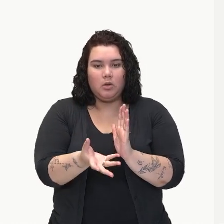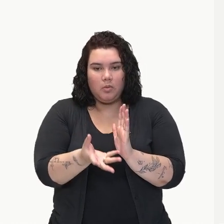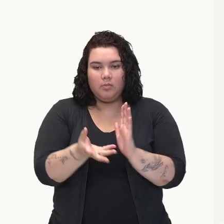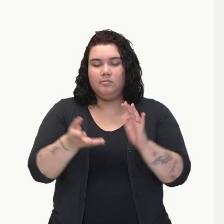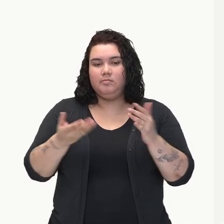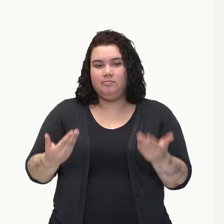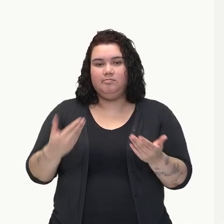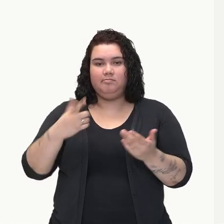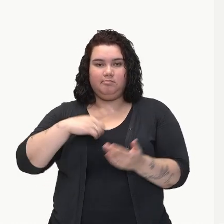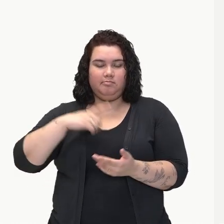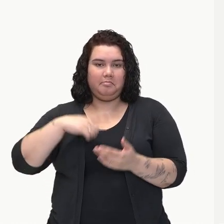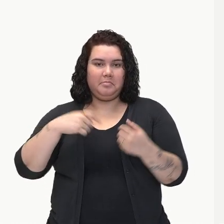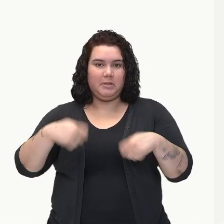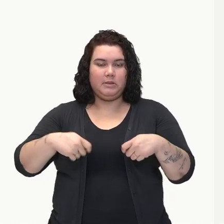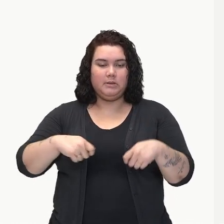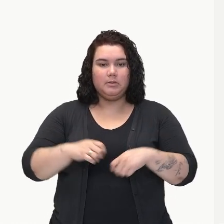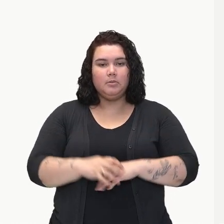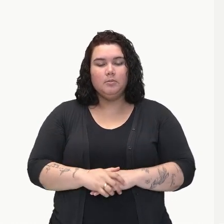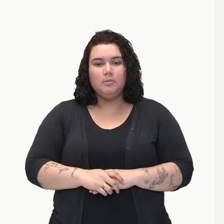sou.